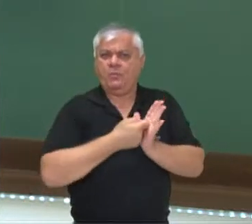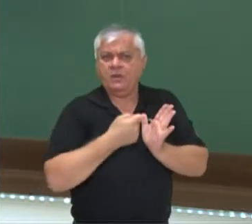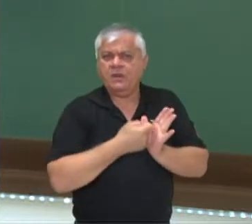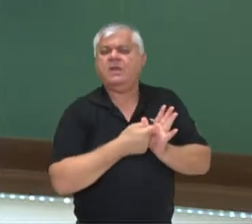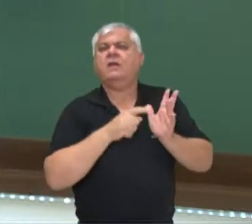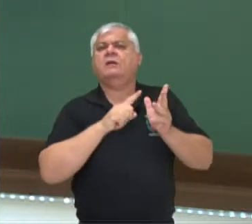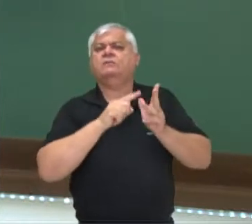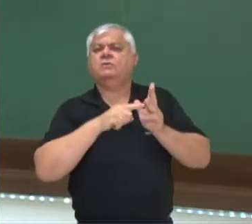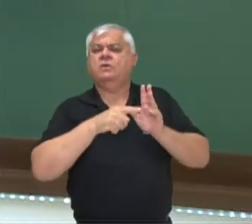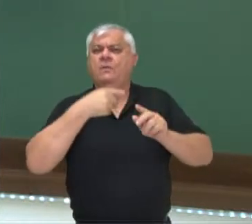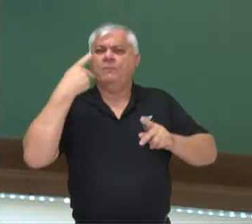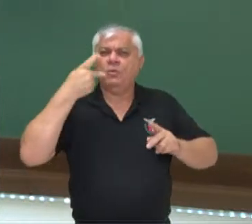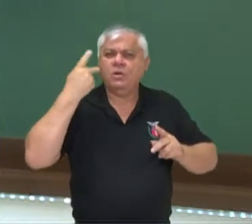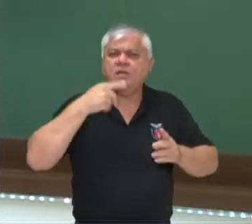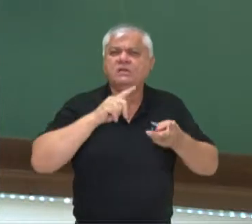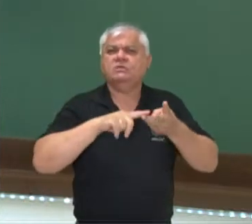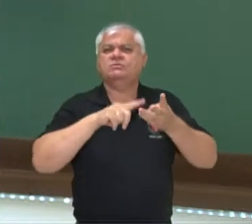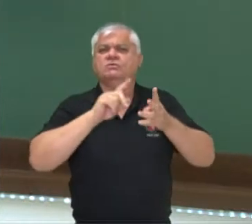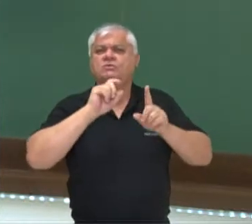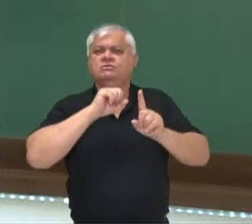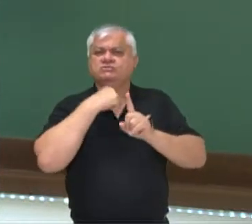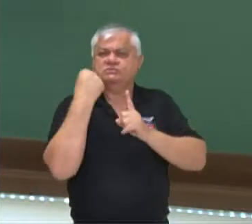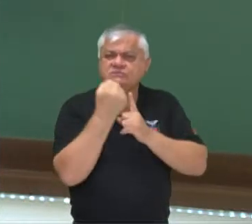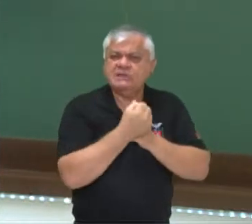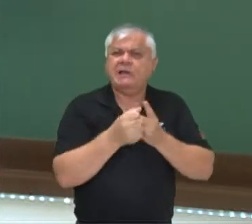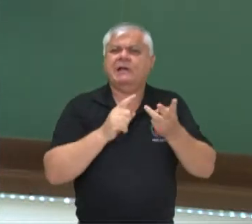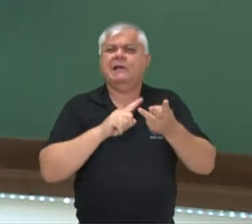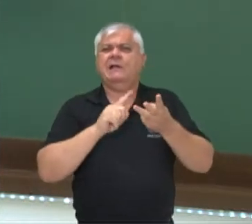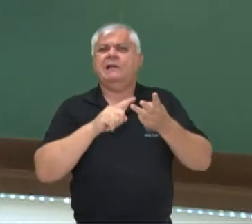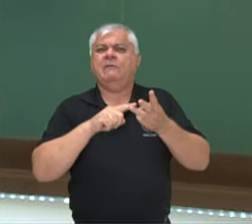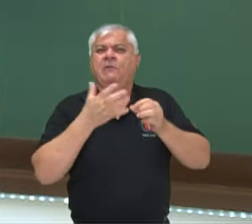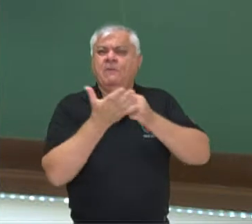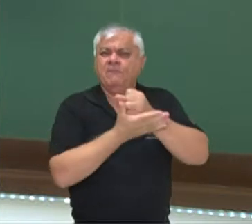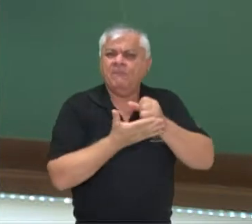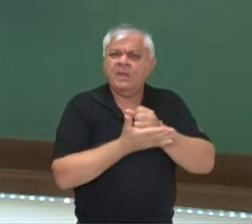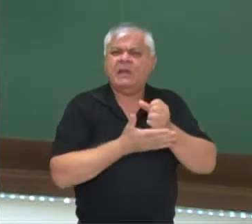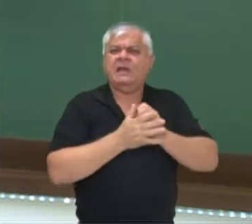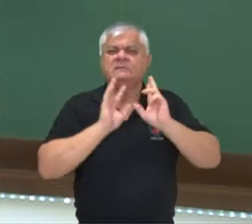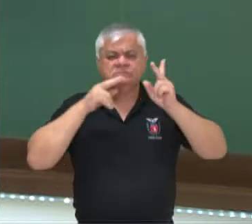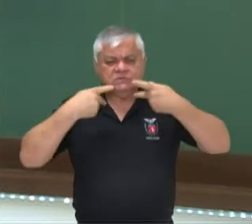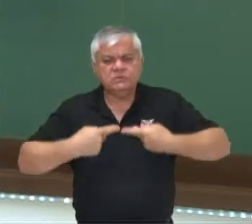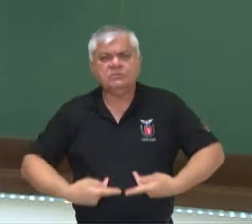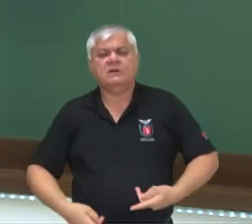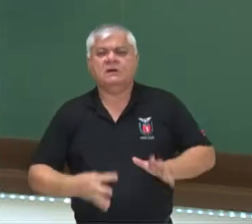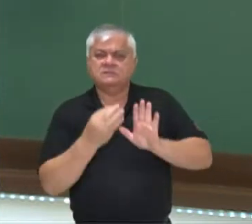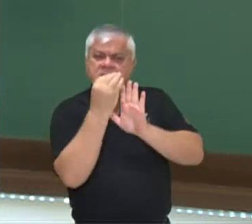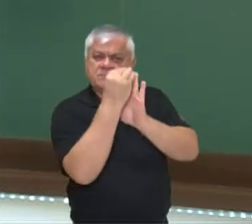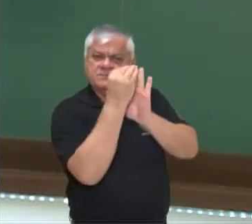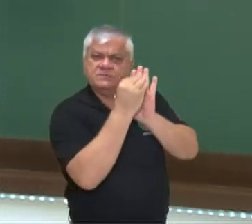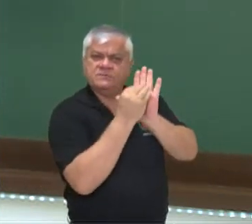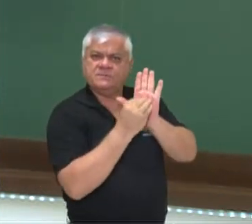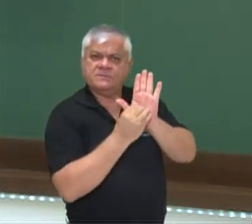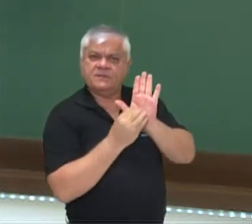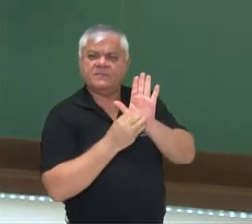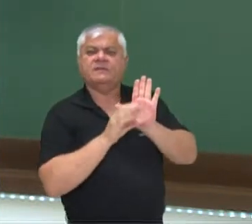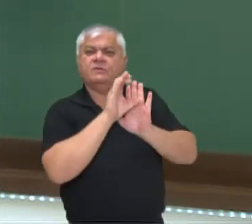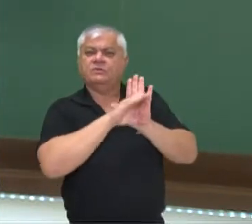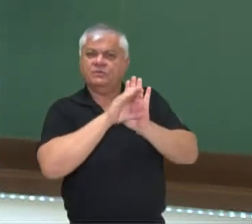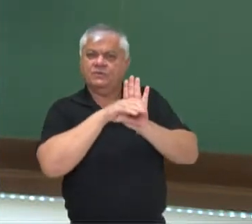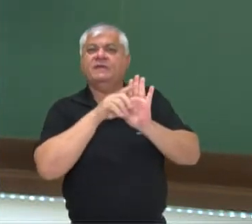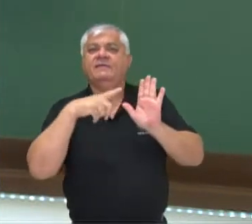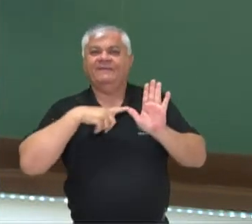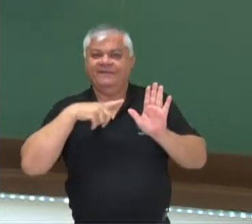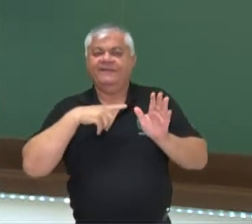os direitos políticos, os direitos sociais, os direitos fundamentais ao ser humano, contidos nessa